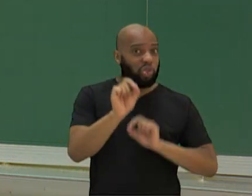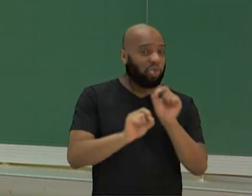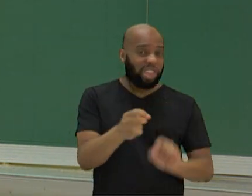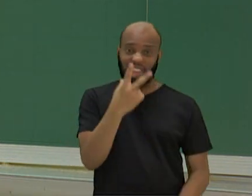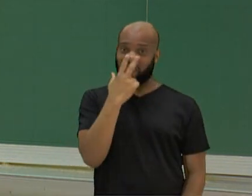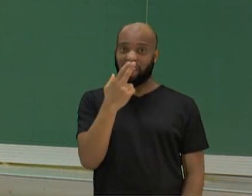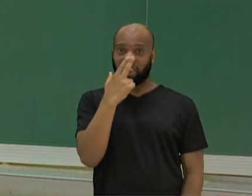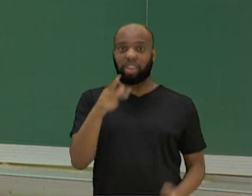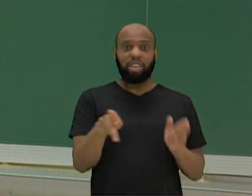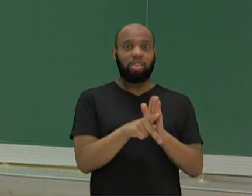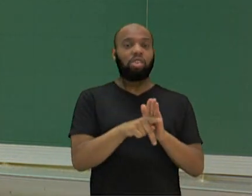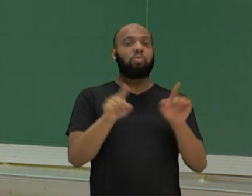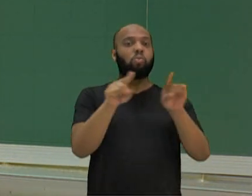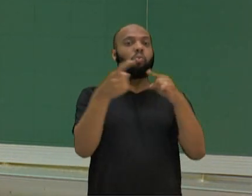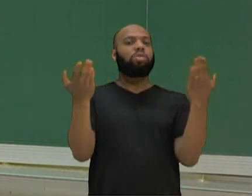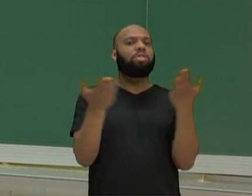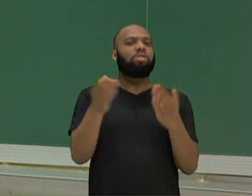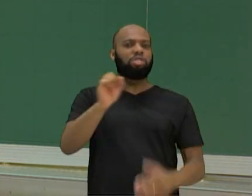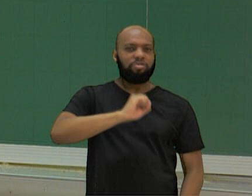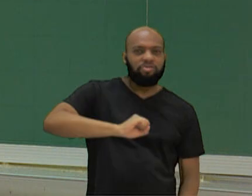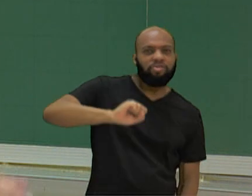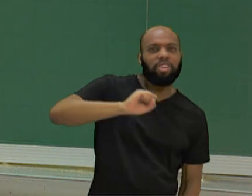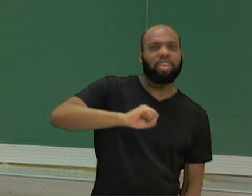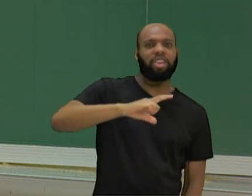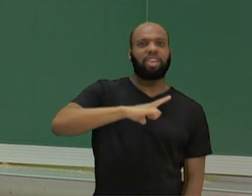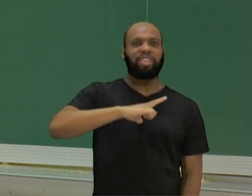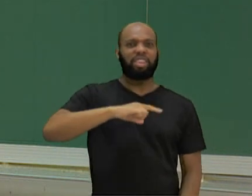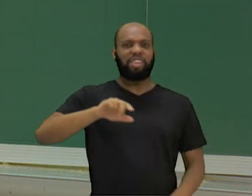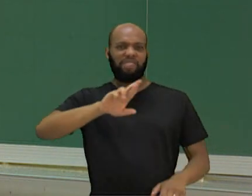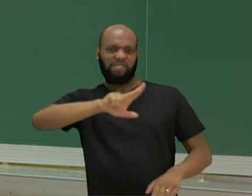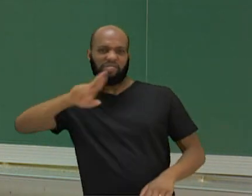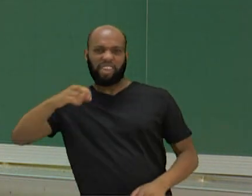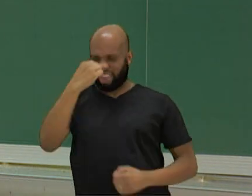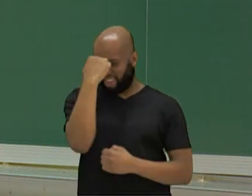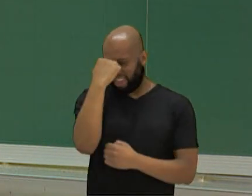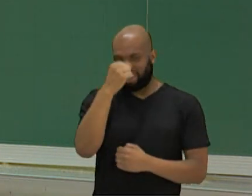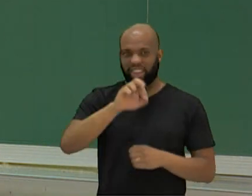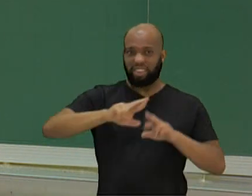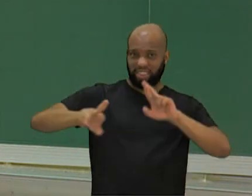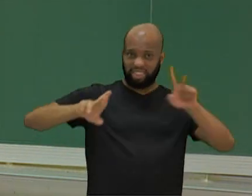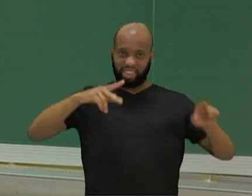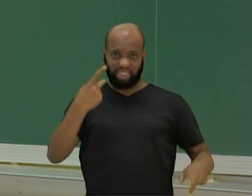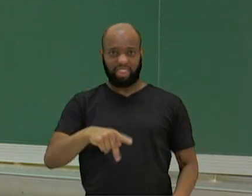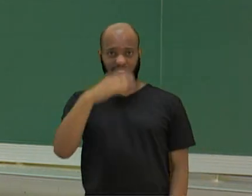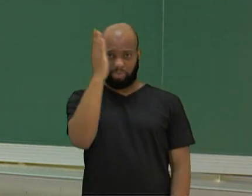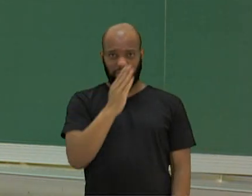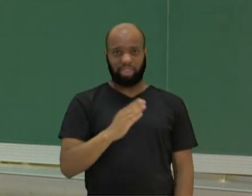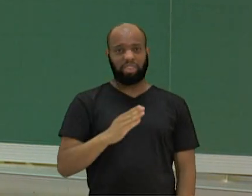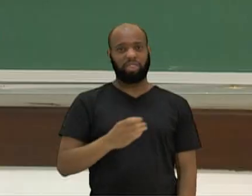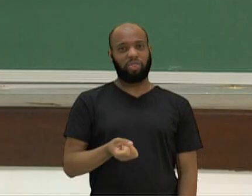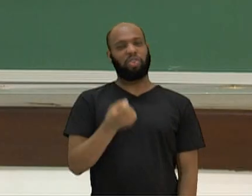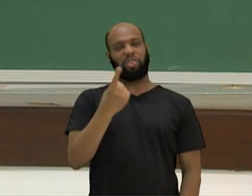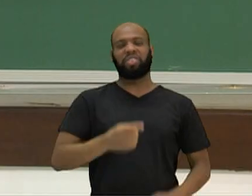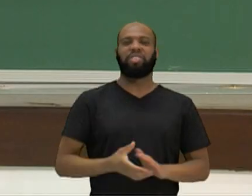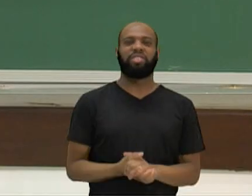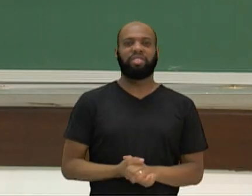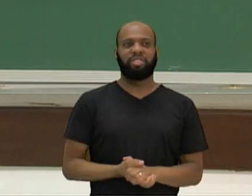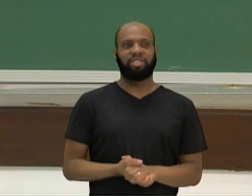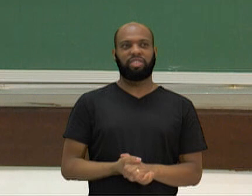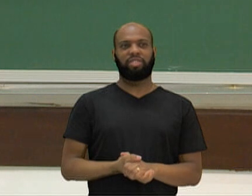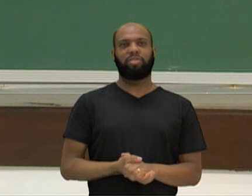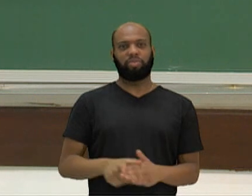o mercado faz de música hoje. Funk, axé, sertanejo universitário, aqui no Brasil, imagina, né?